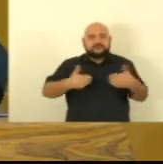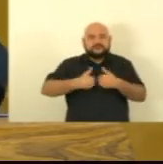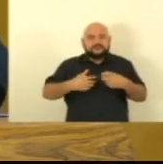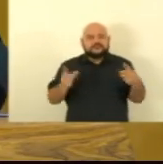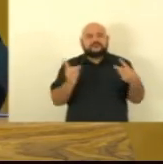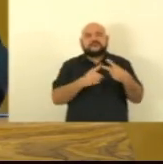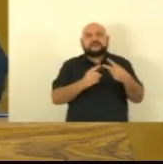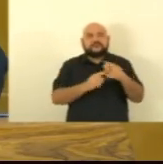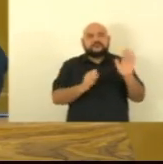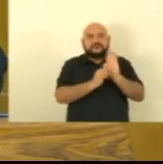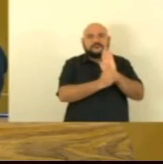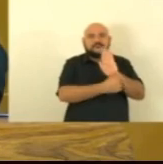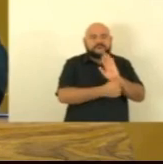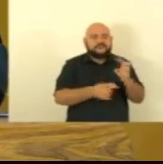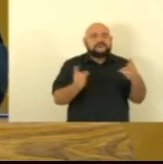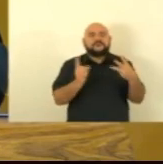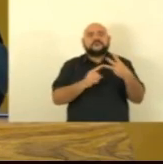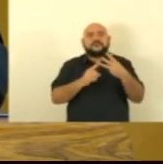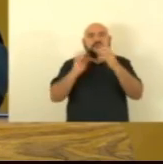atípicas,